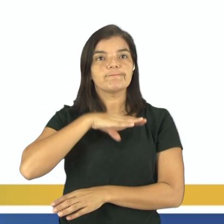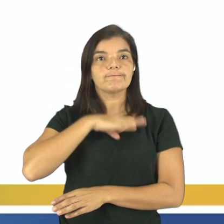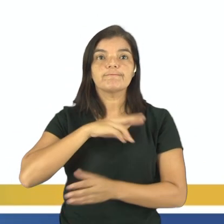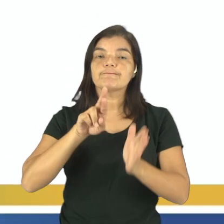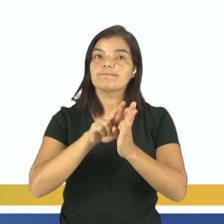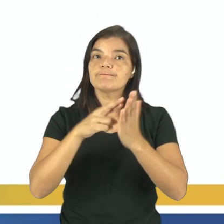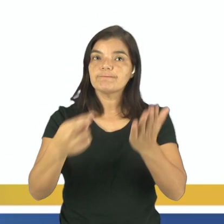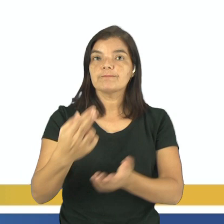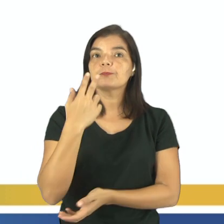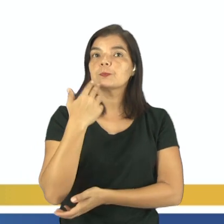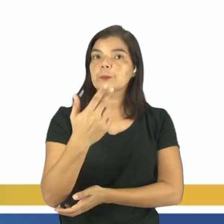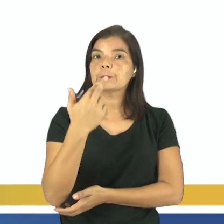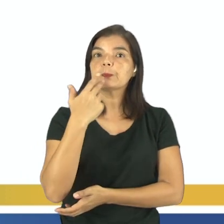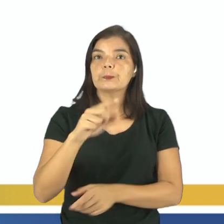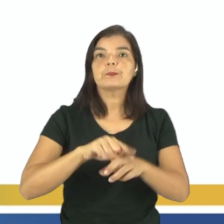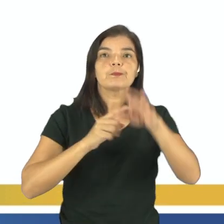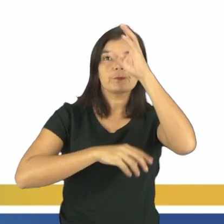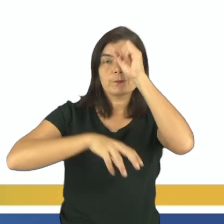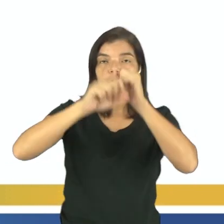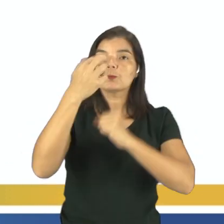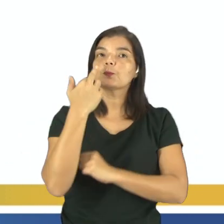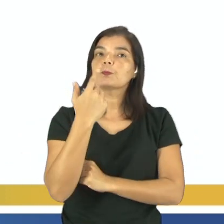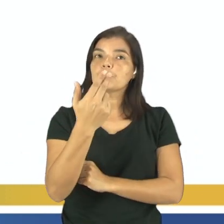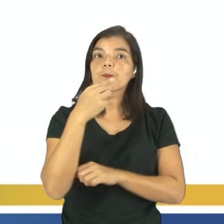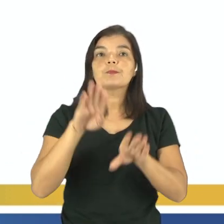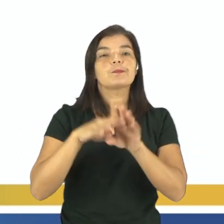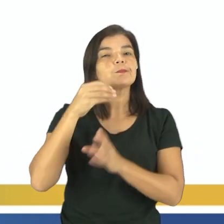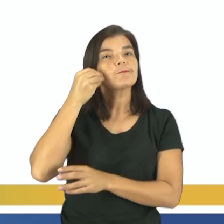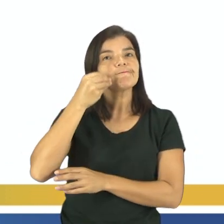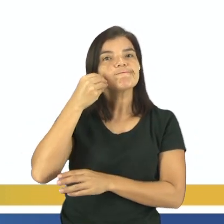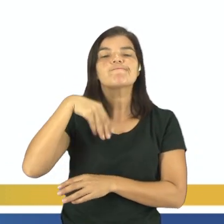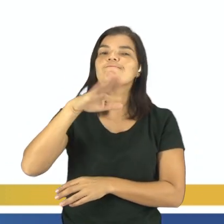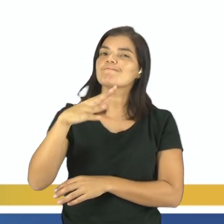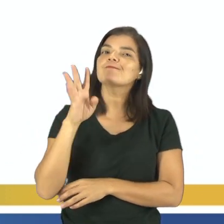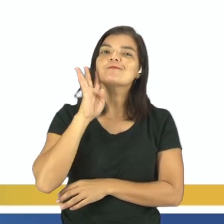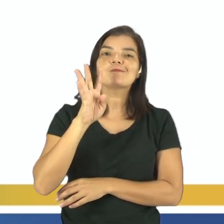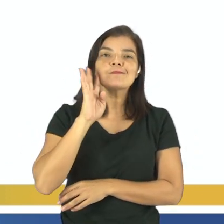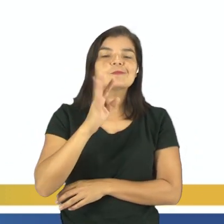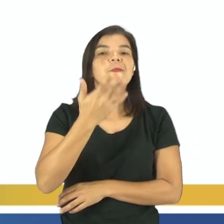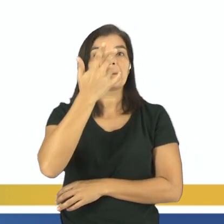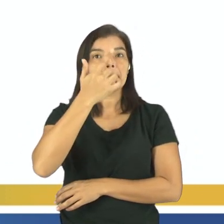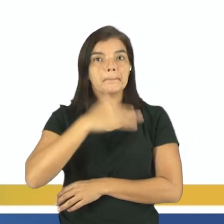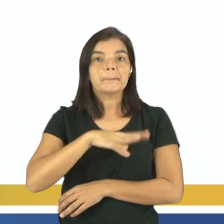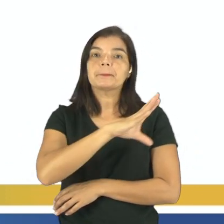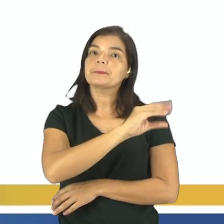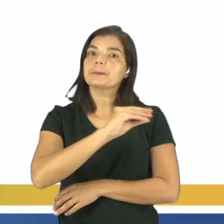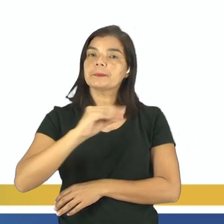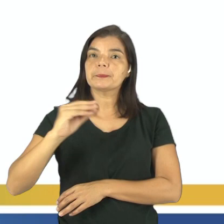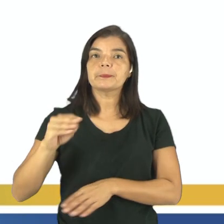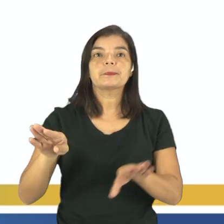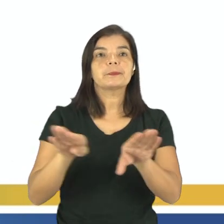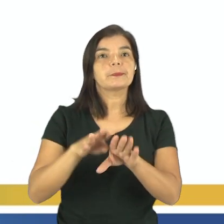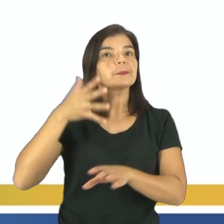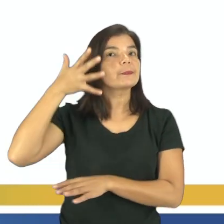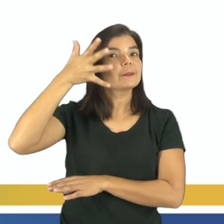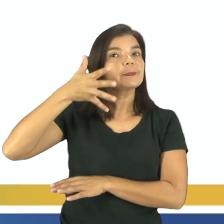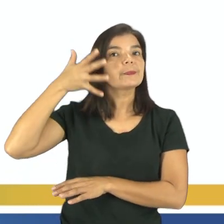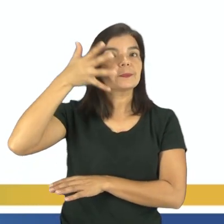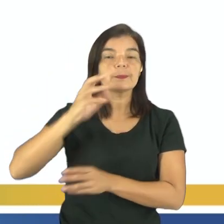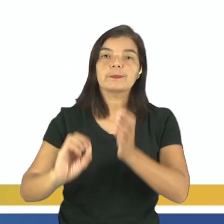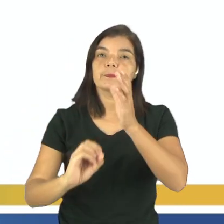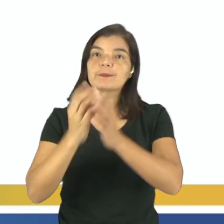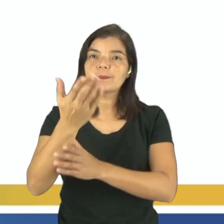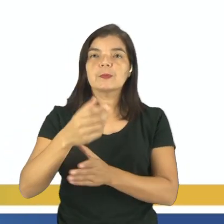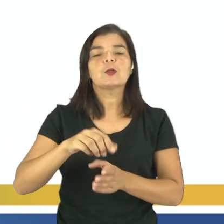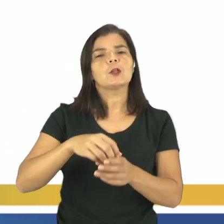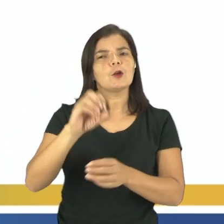revista Língua, estão tornando o aprendizado do idioma uma experiência mais divertida para crianças e adolescentes. As palestras que vêm sendo